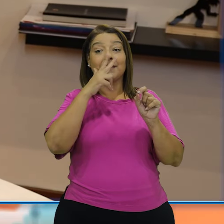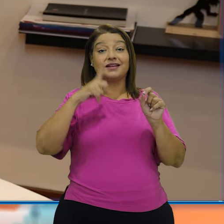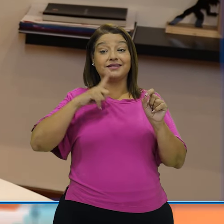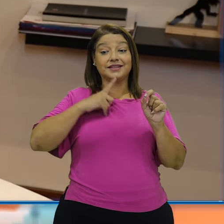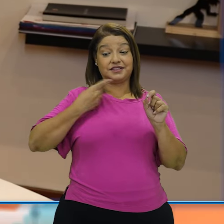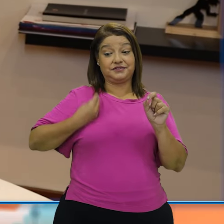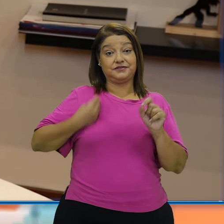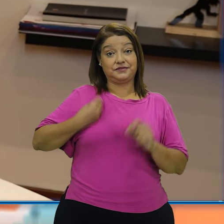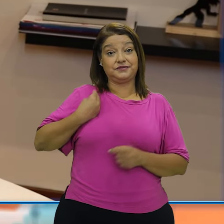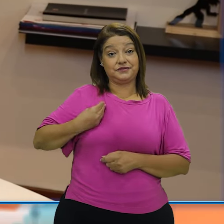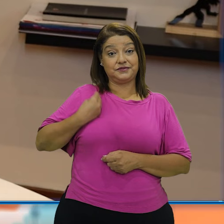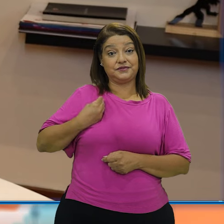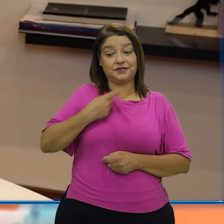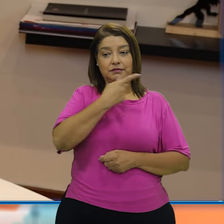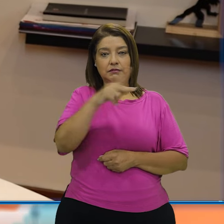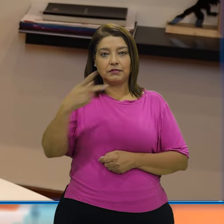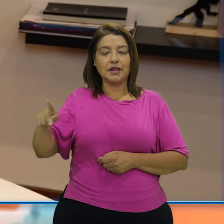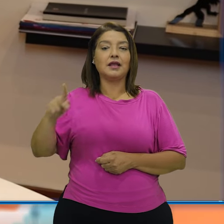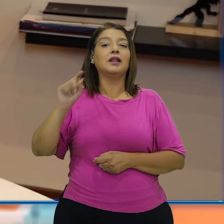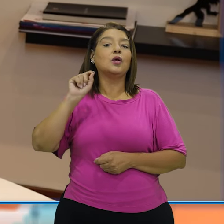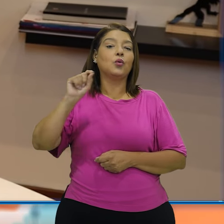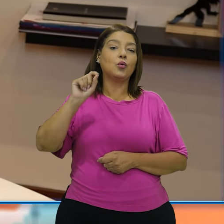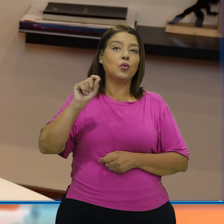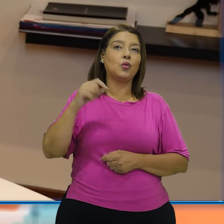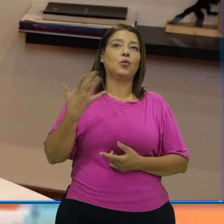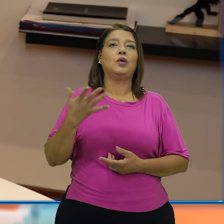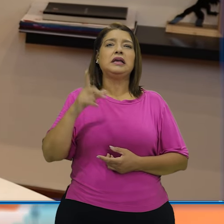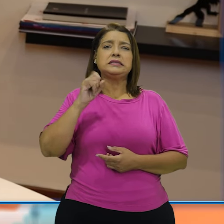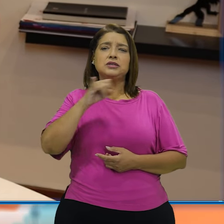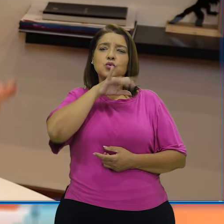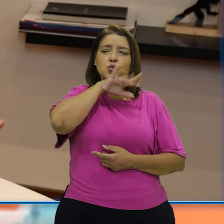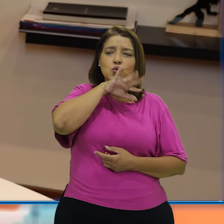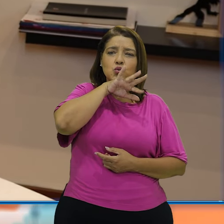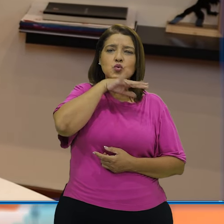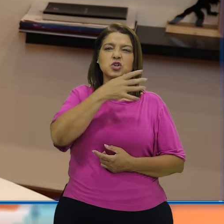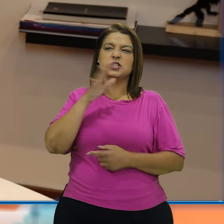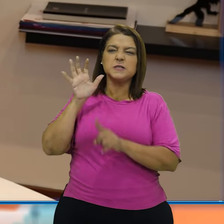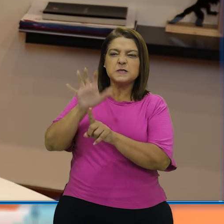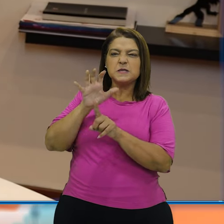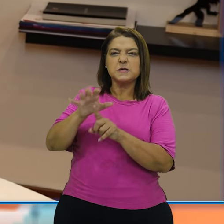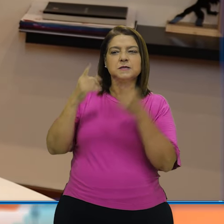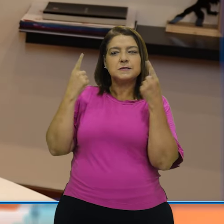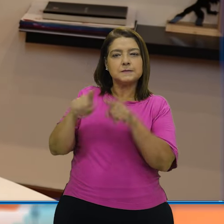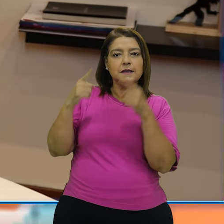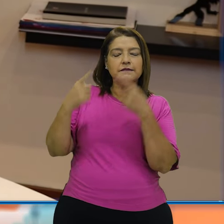estarem presentes nas situações que são consideradas como ameaçadoras ou